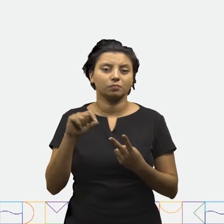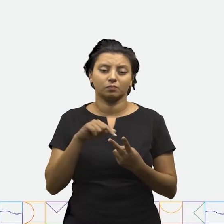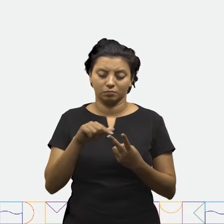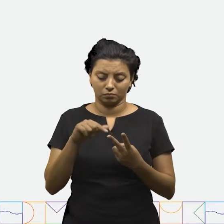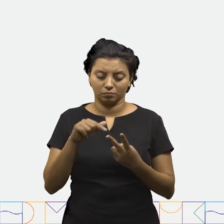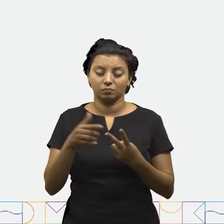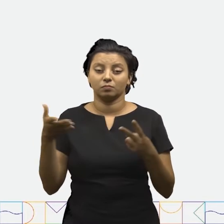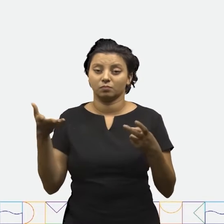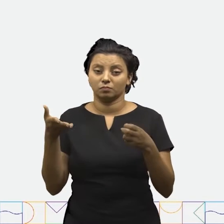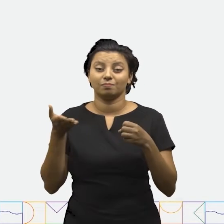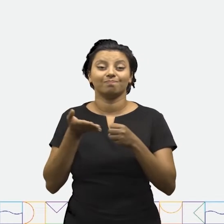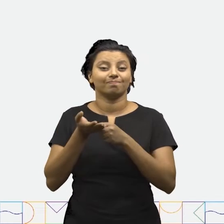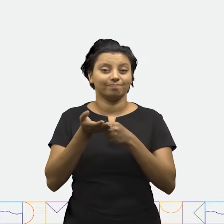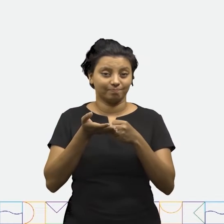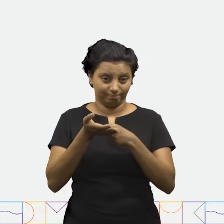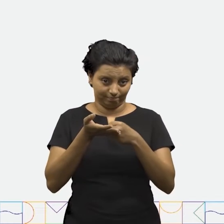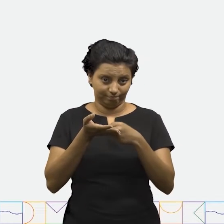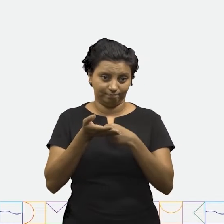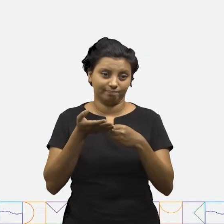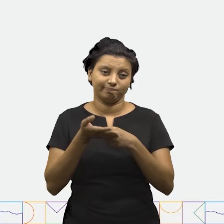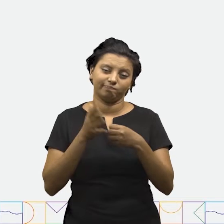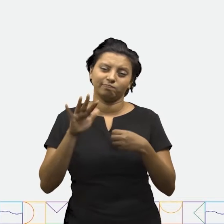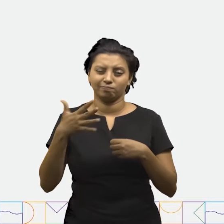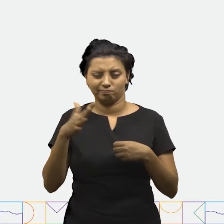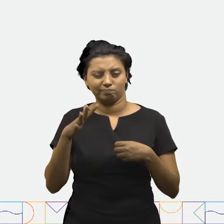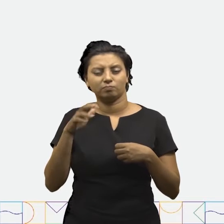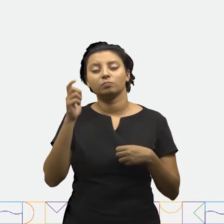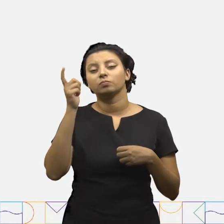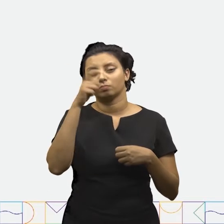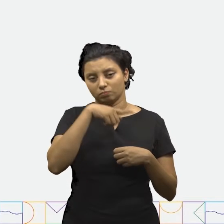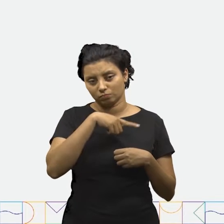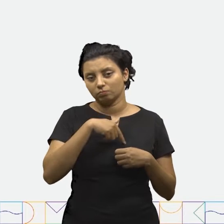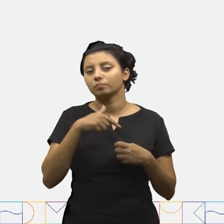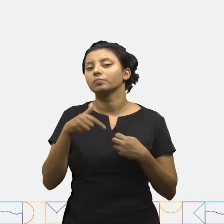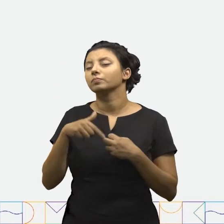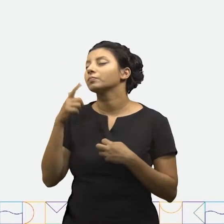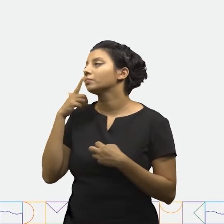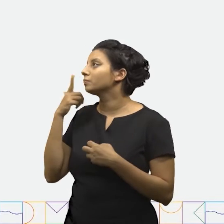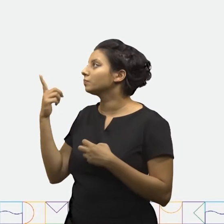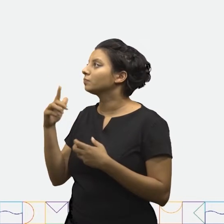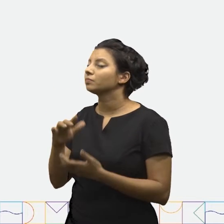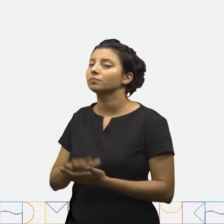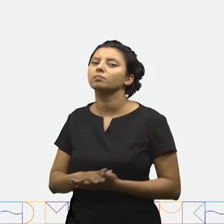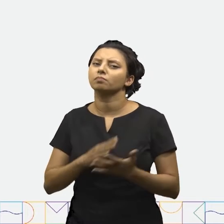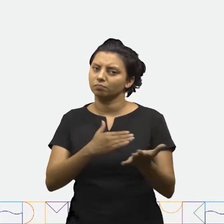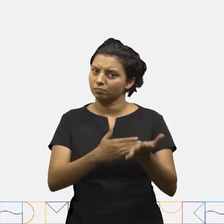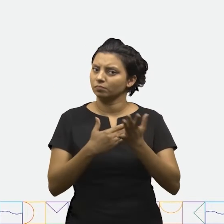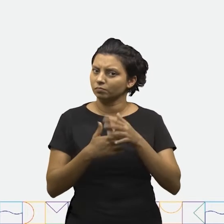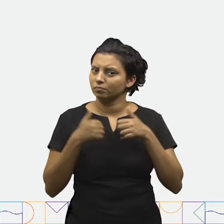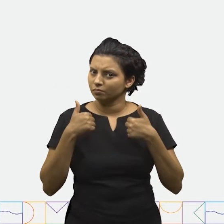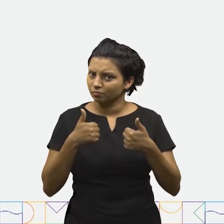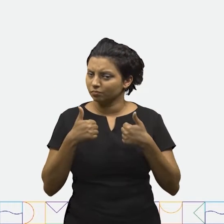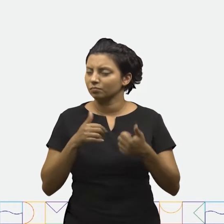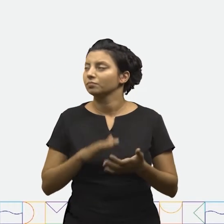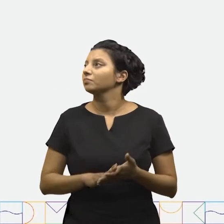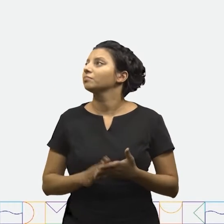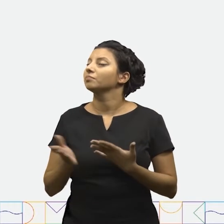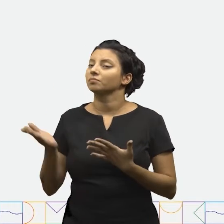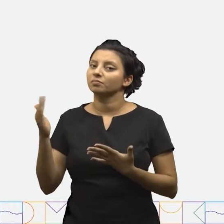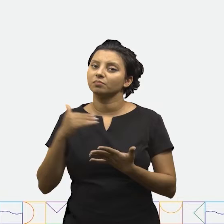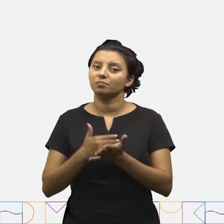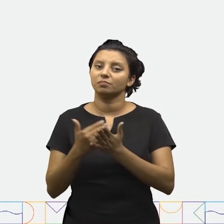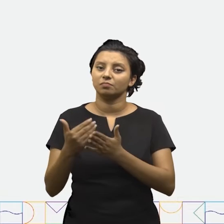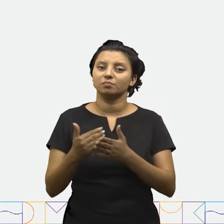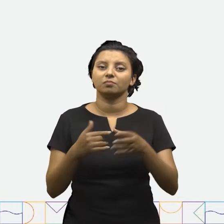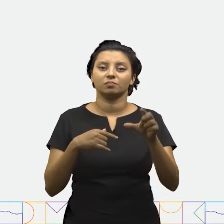fácil. Vamos lá para o nosso quebra-cabeça de nível intermediário. Vou precisar da sua ajuda, viu? Vamos lá começar